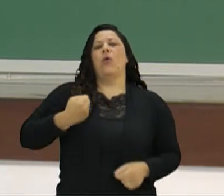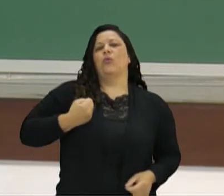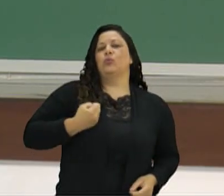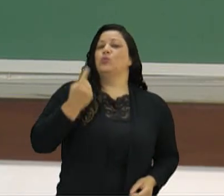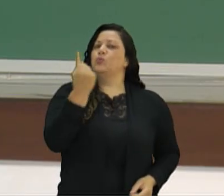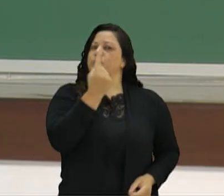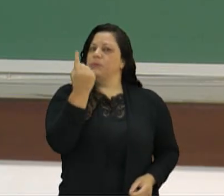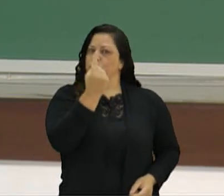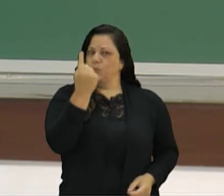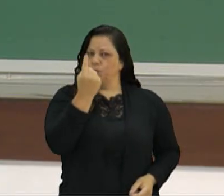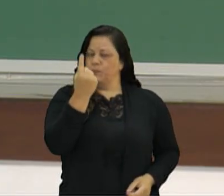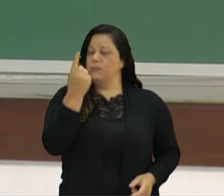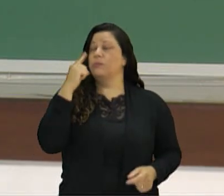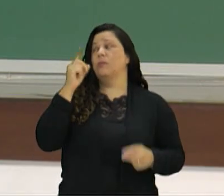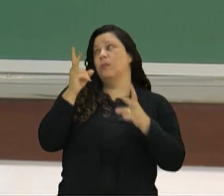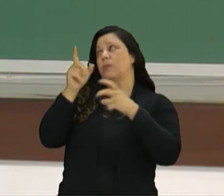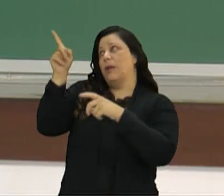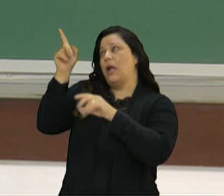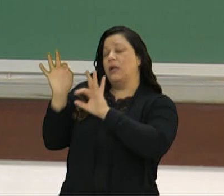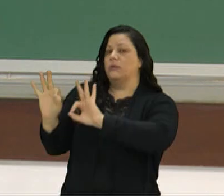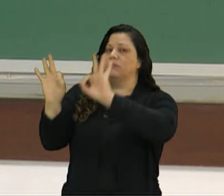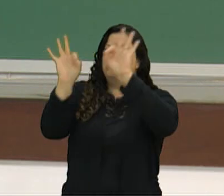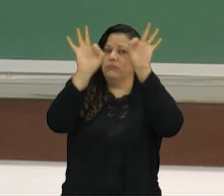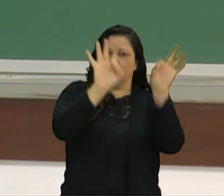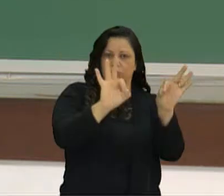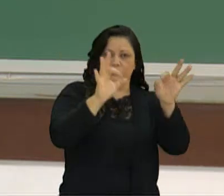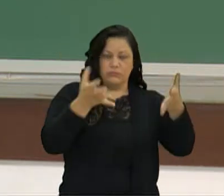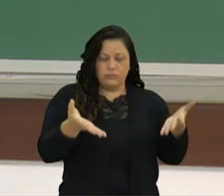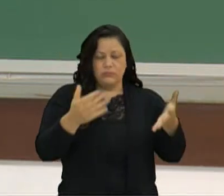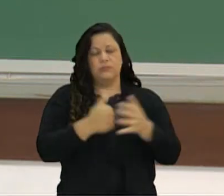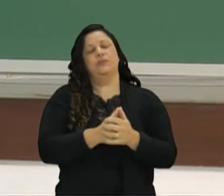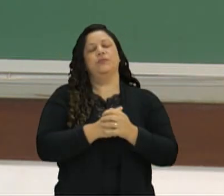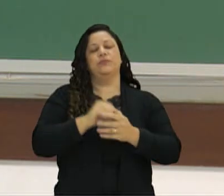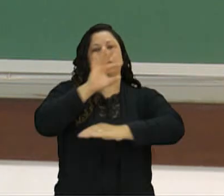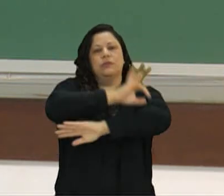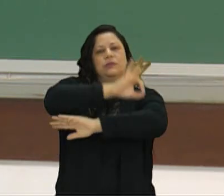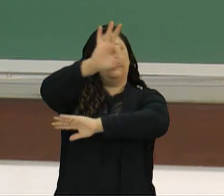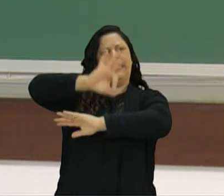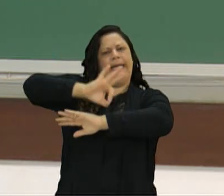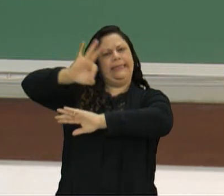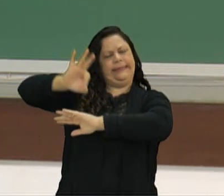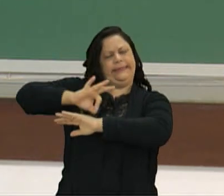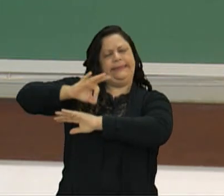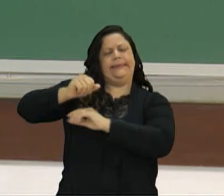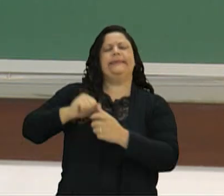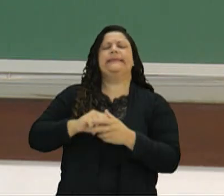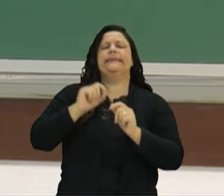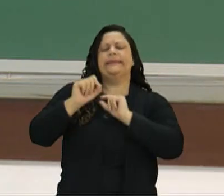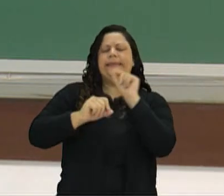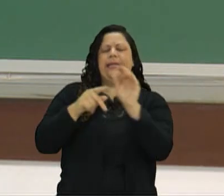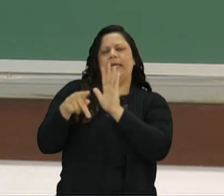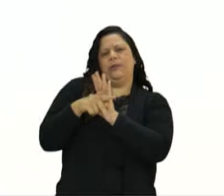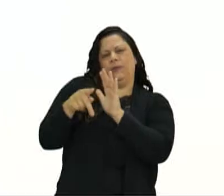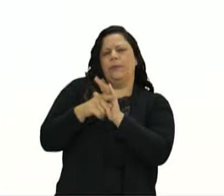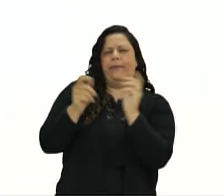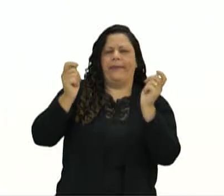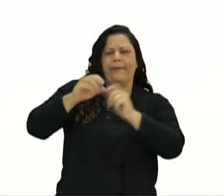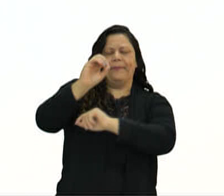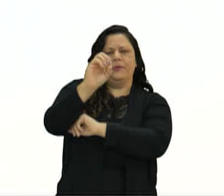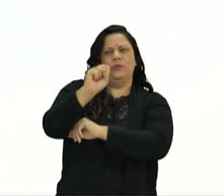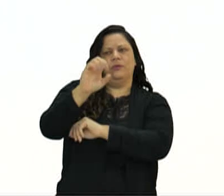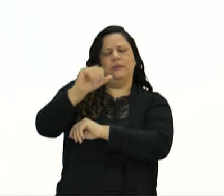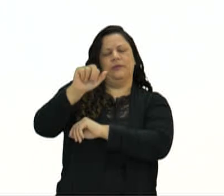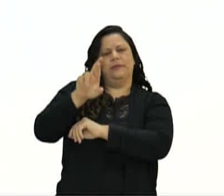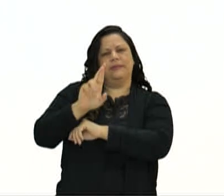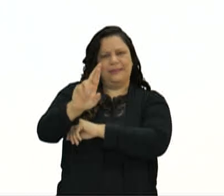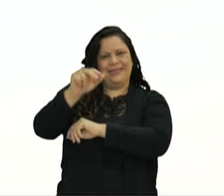nessa edificação aqui do famoso arquiteto Oscar Niemeyer, o que a gente tem? O poder executivo,